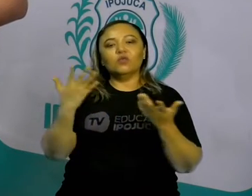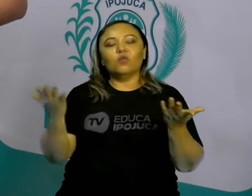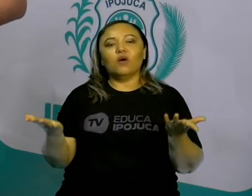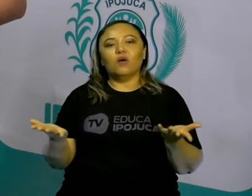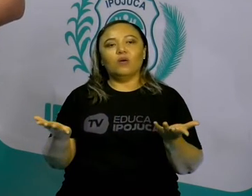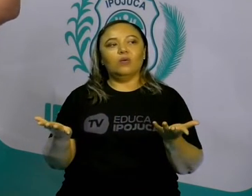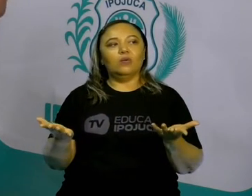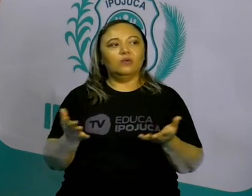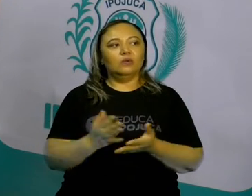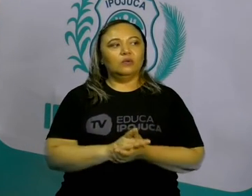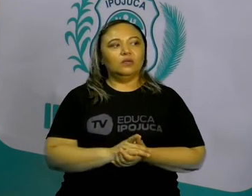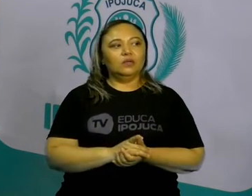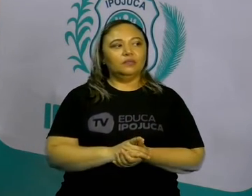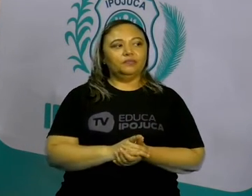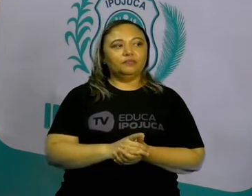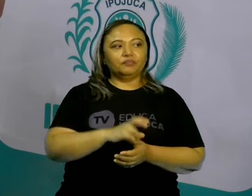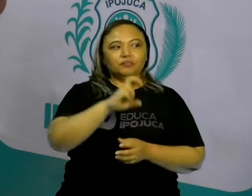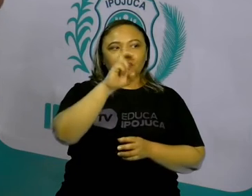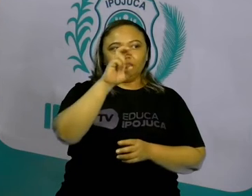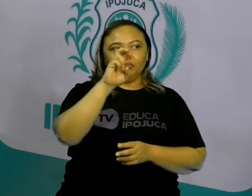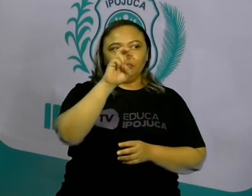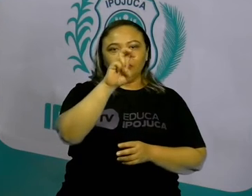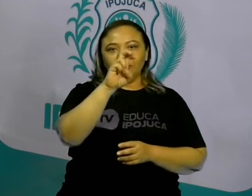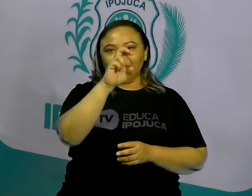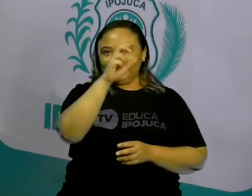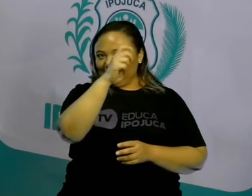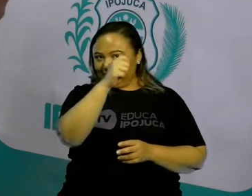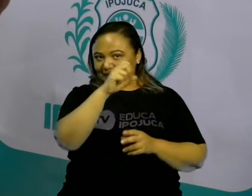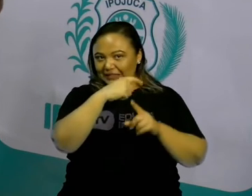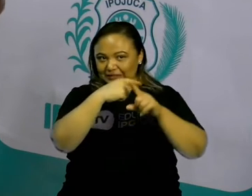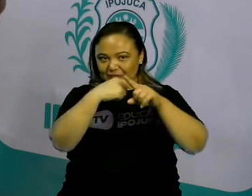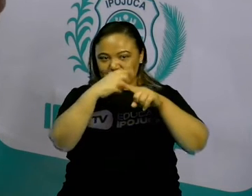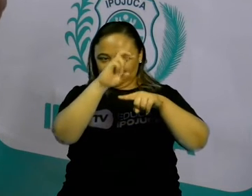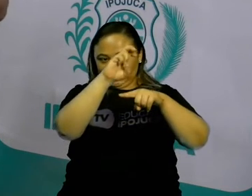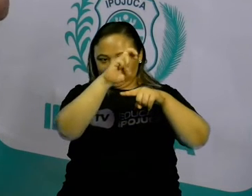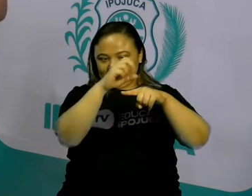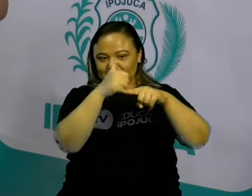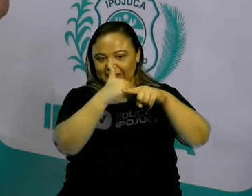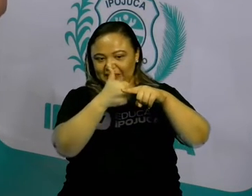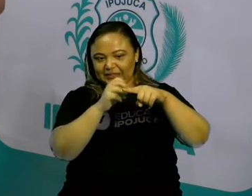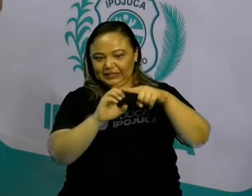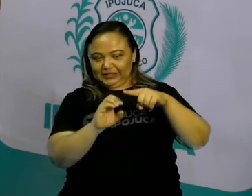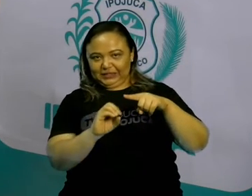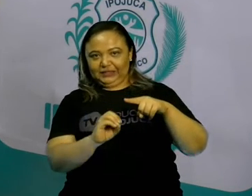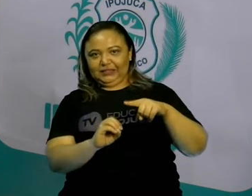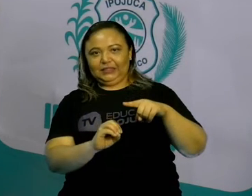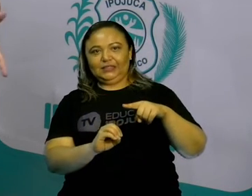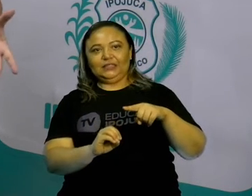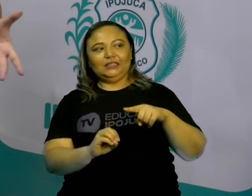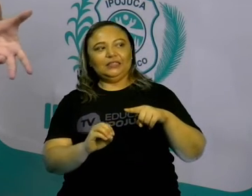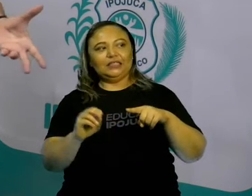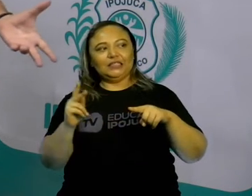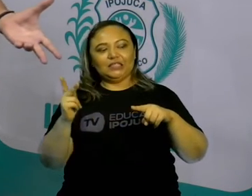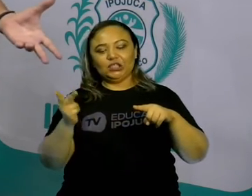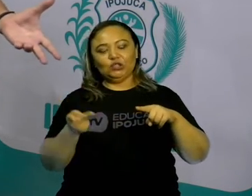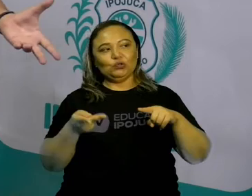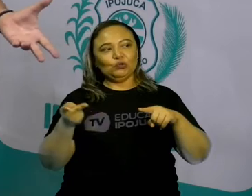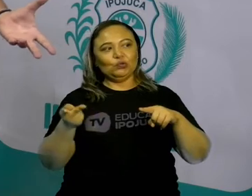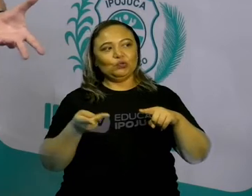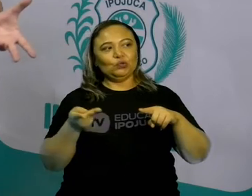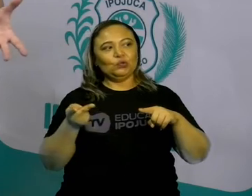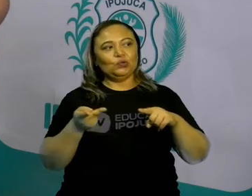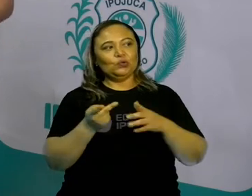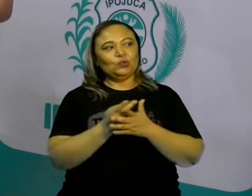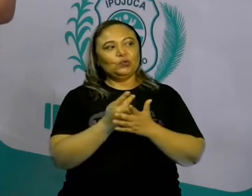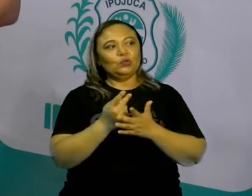quê é um com 10 para a mesma resposta saco de qualquer tinha levou é